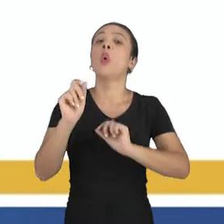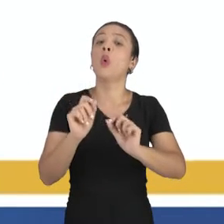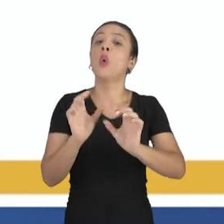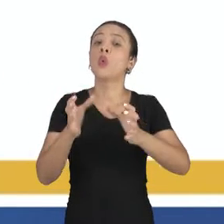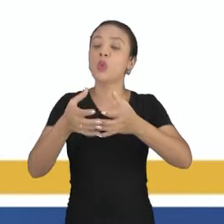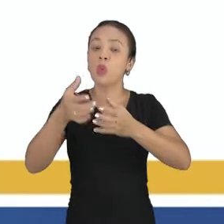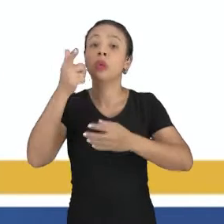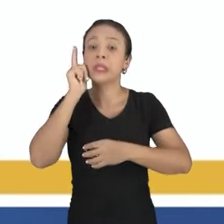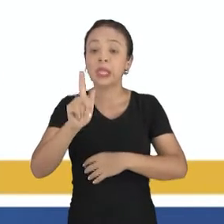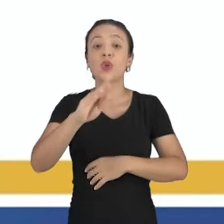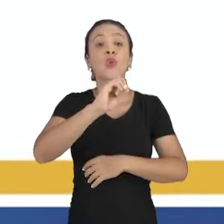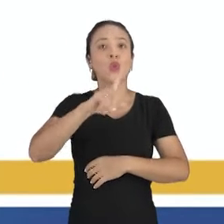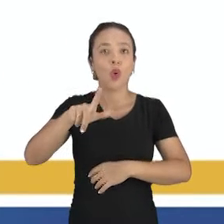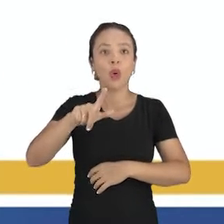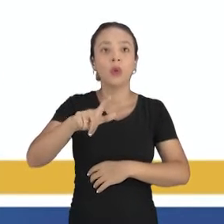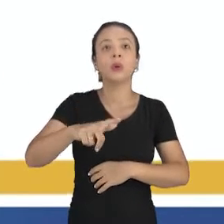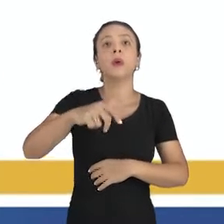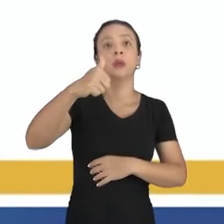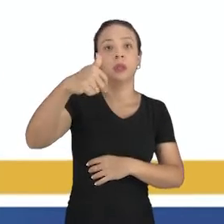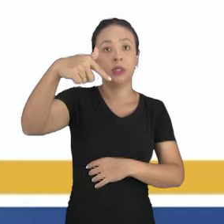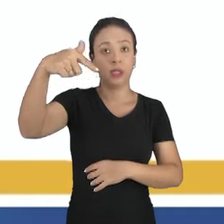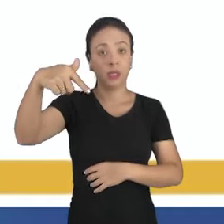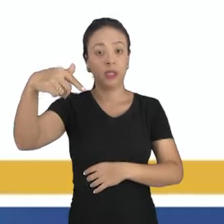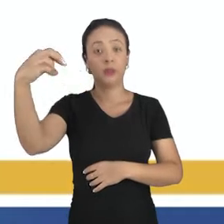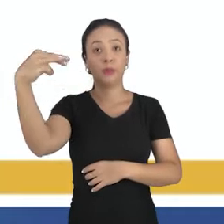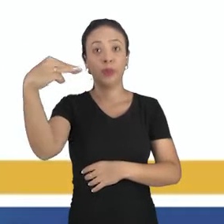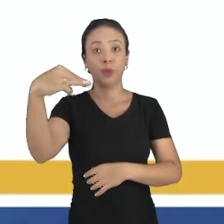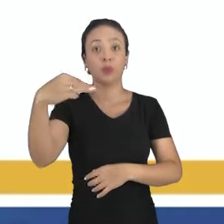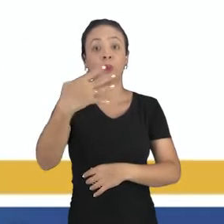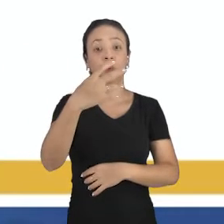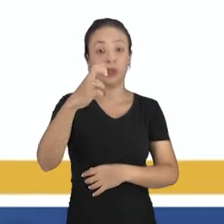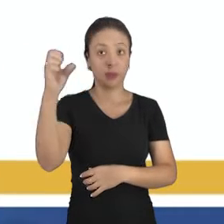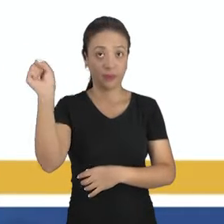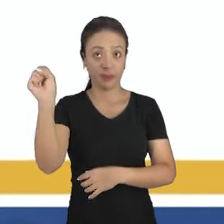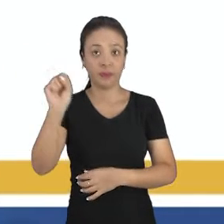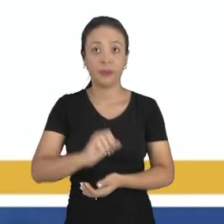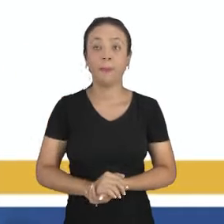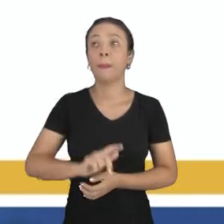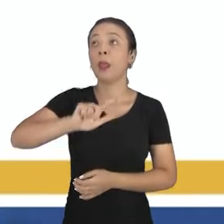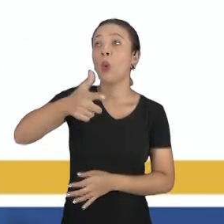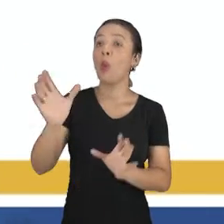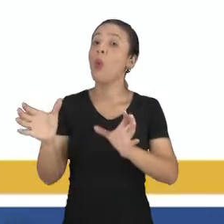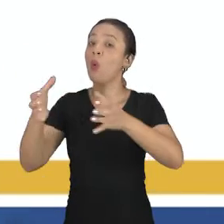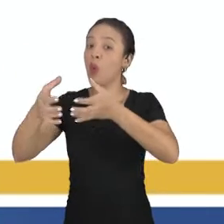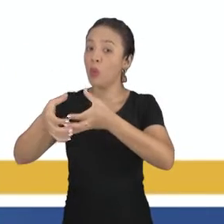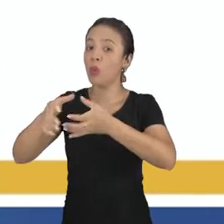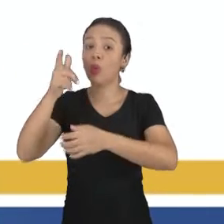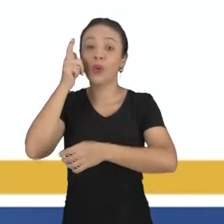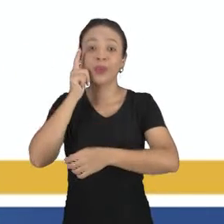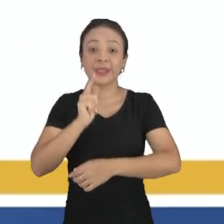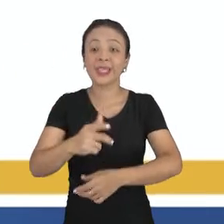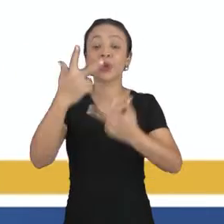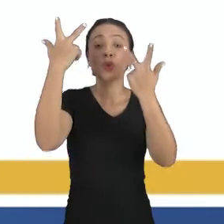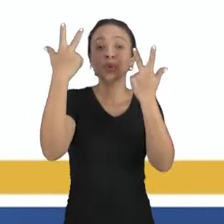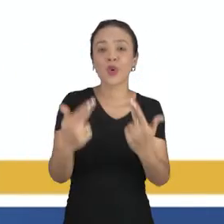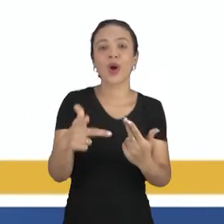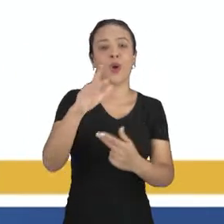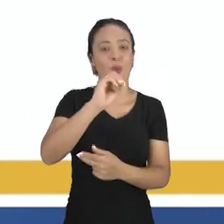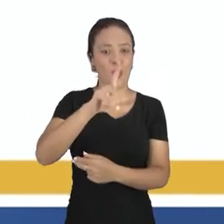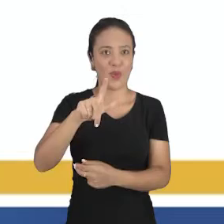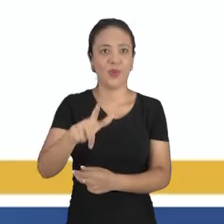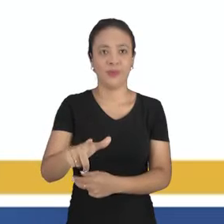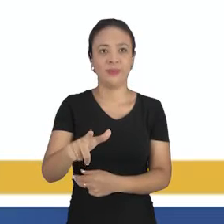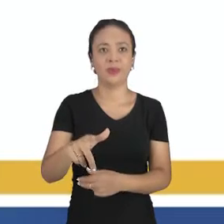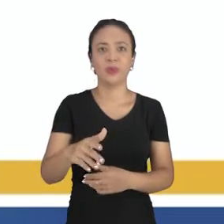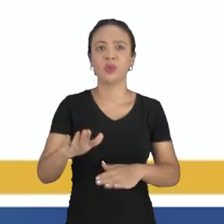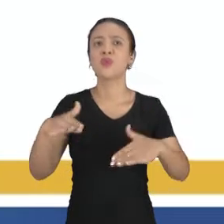17 minutos e 45 segundos a outra equipe empatou o jogo aos